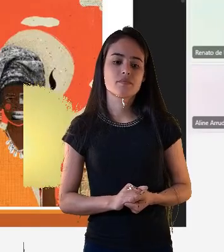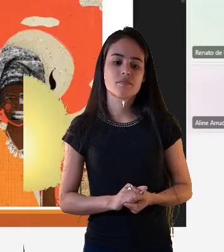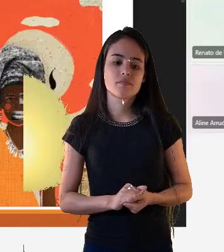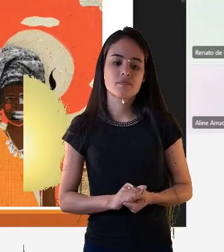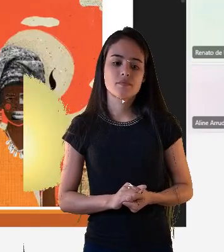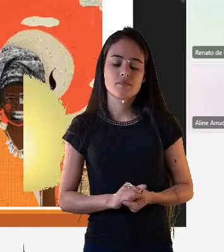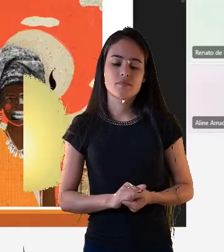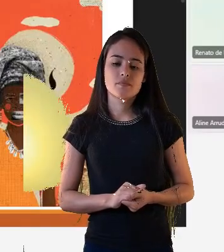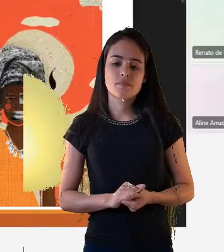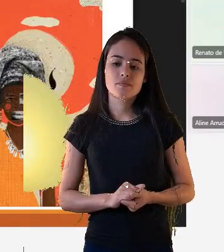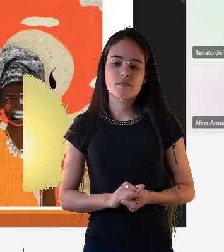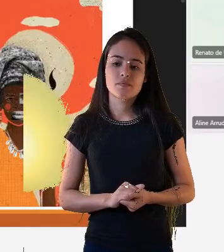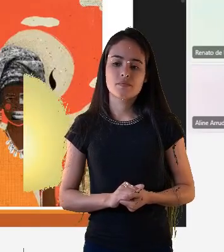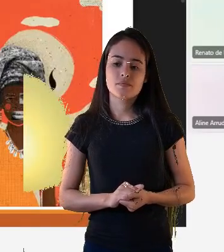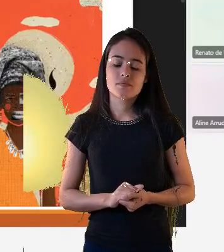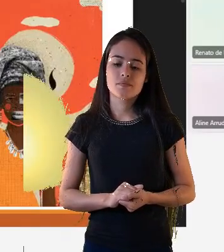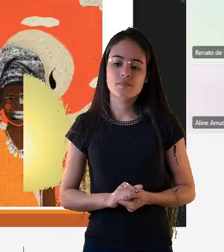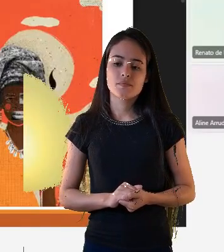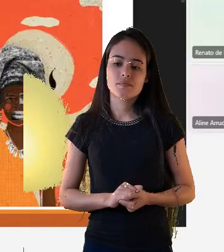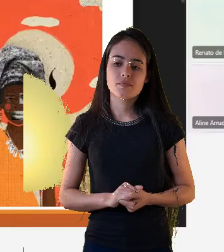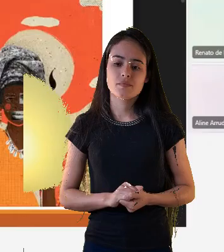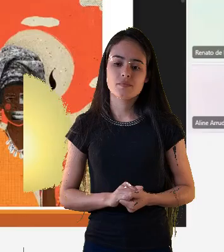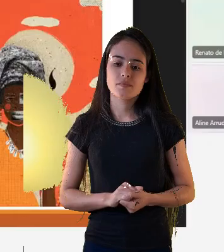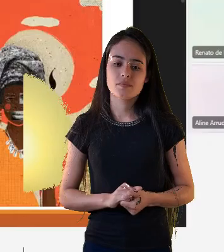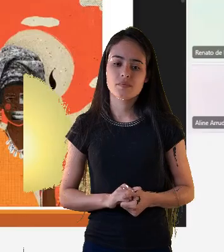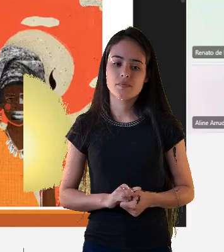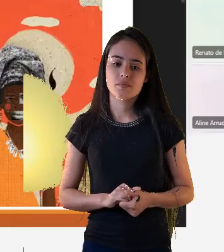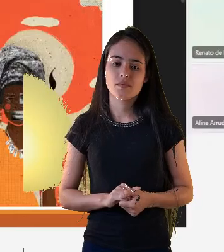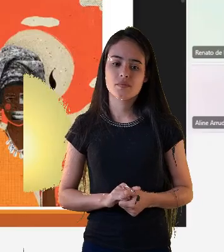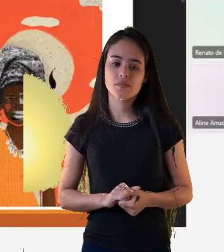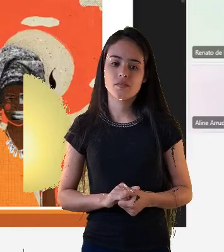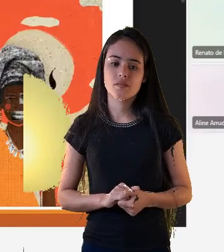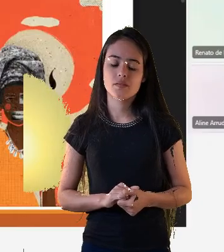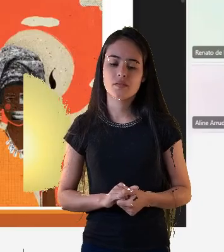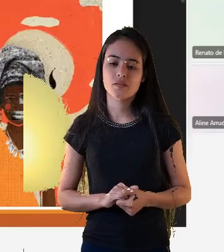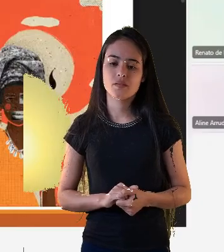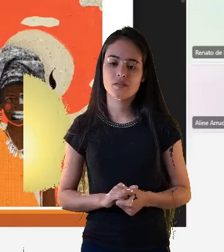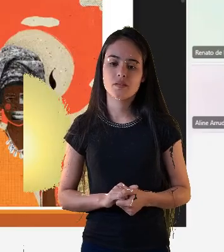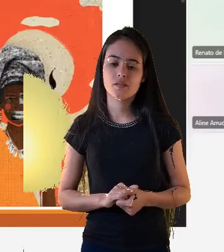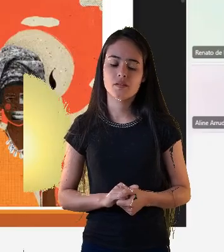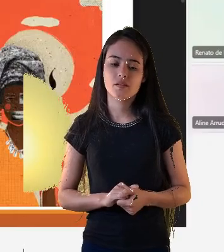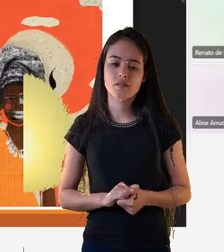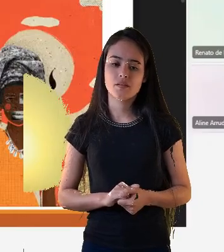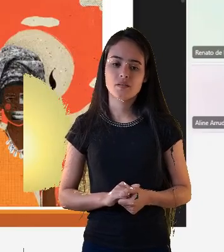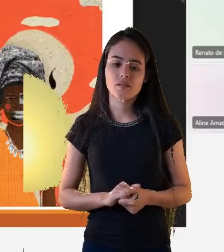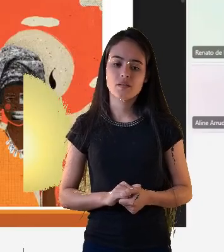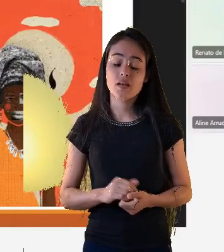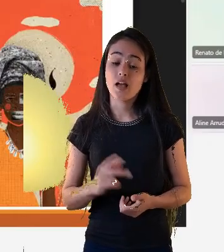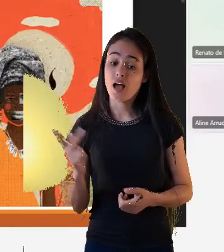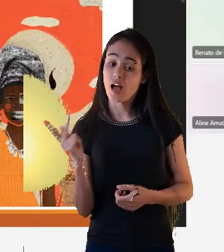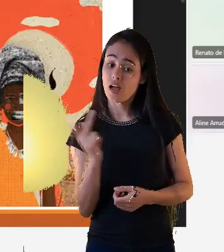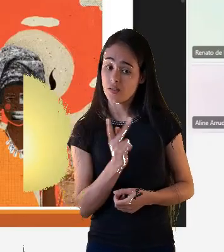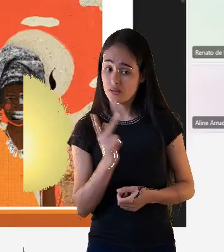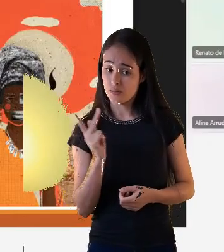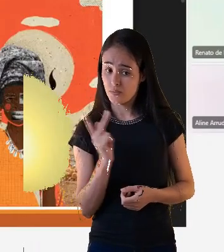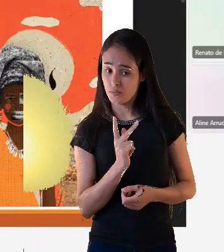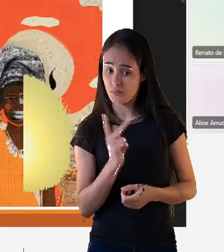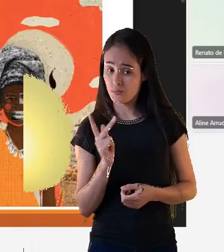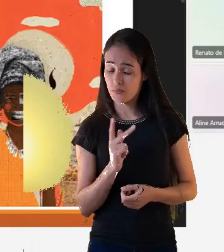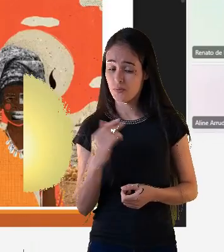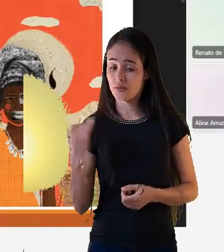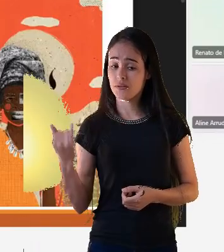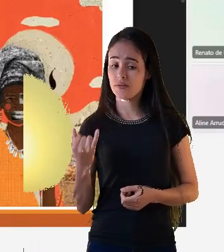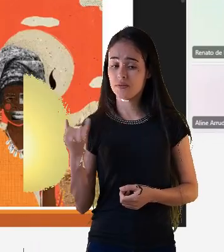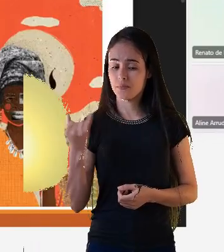E também uma outra coisa que o racismo faz é dizer que essas mulheres não existiram, né? Só porque a gente não tem documentos sobre elas,